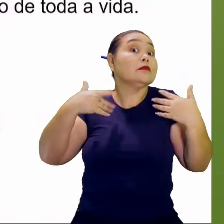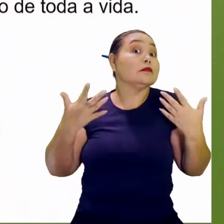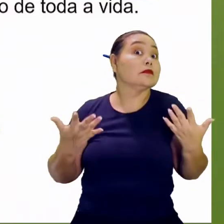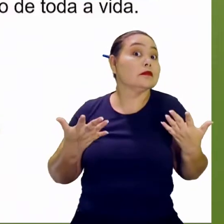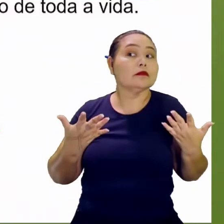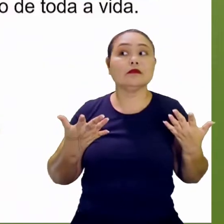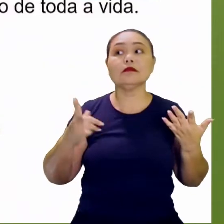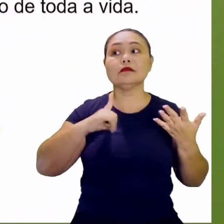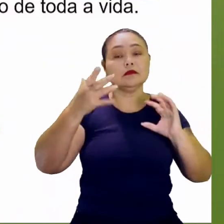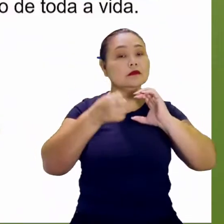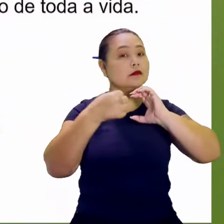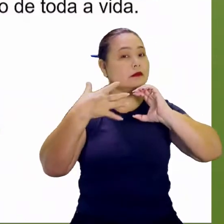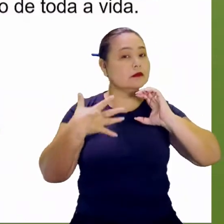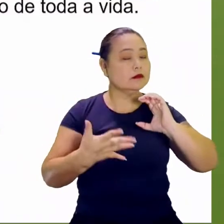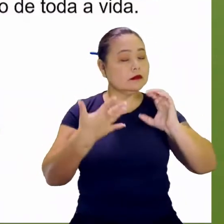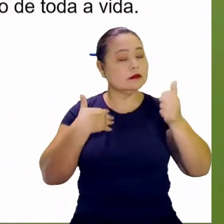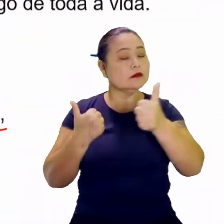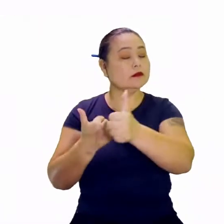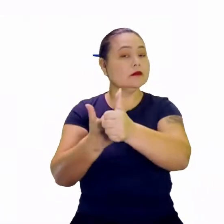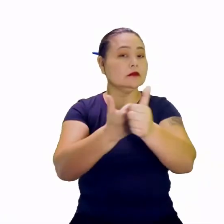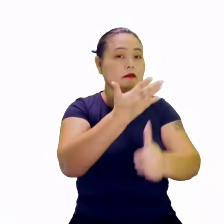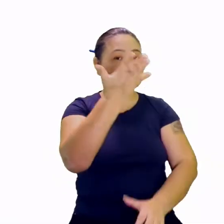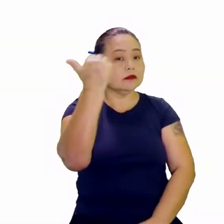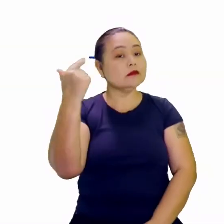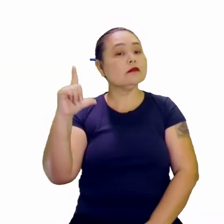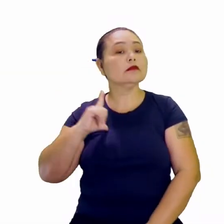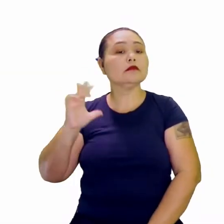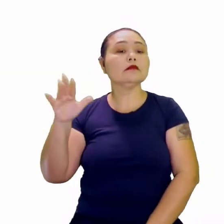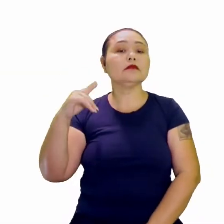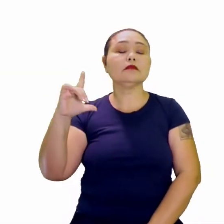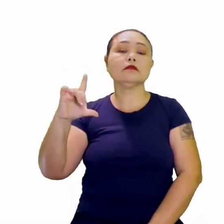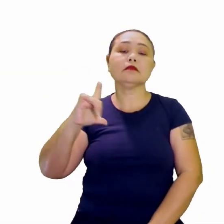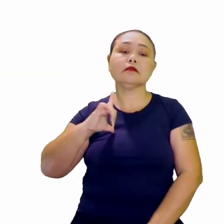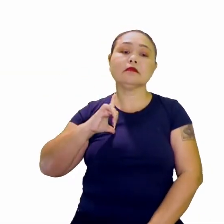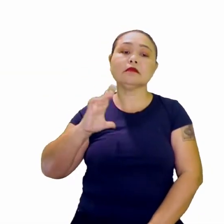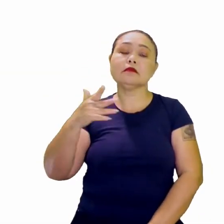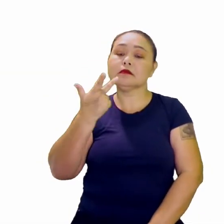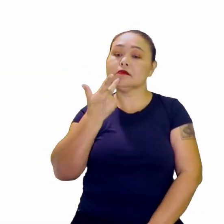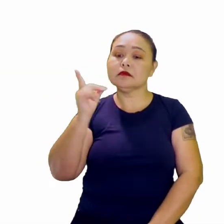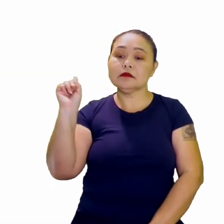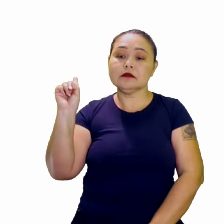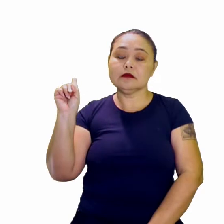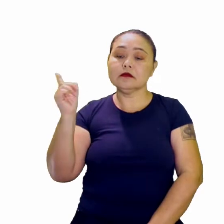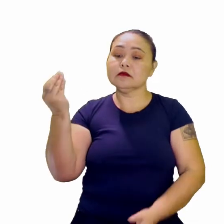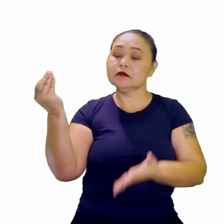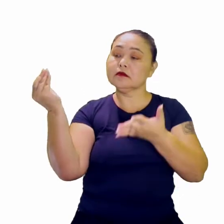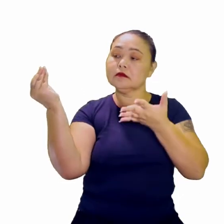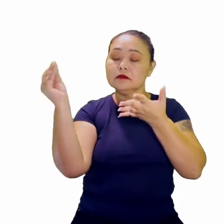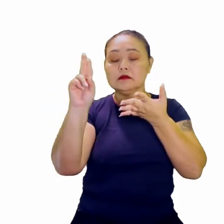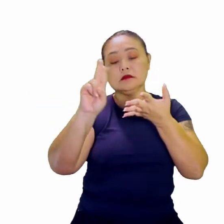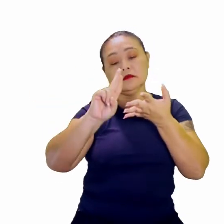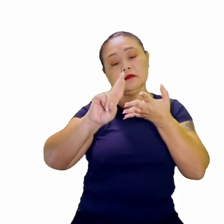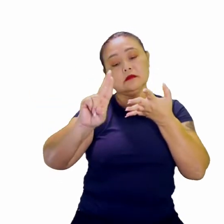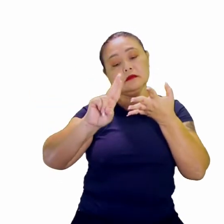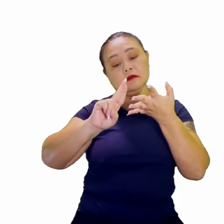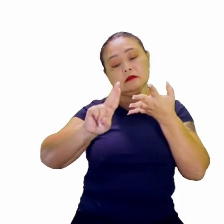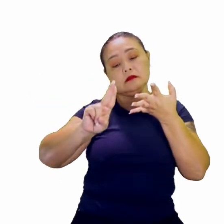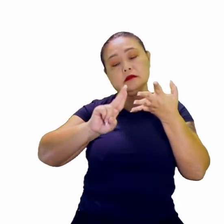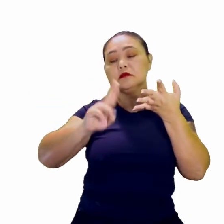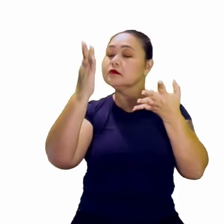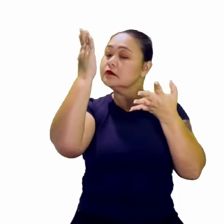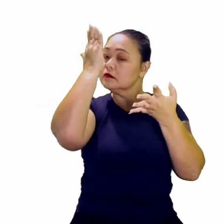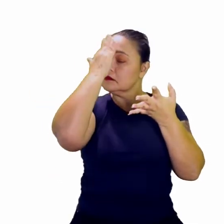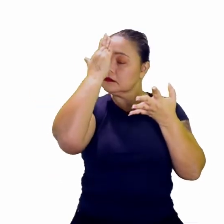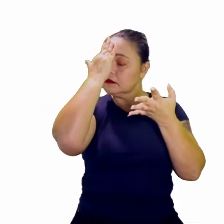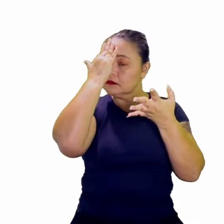Agora nós vamos ver as características. Acompanha aí comigo. Então, nós temos, quando eu falo de classificação da fibra, já